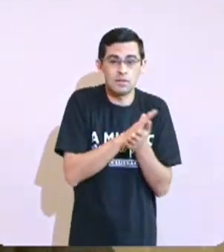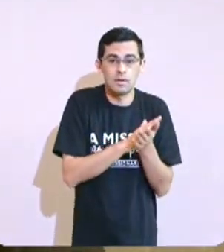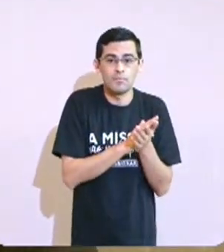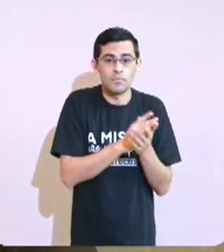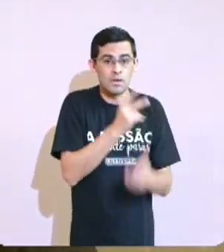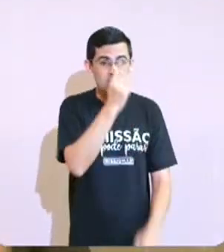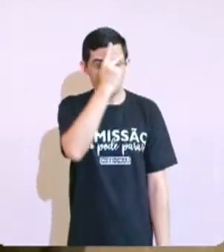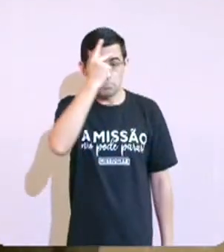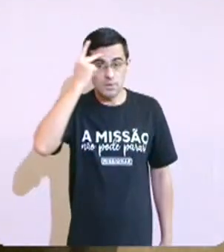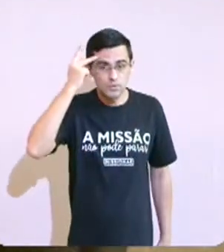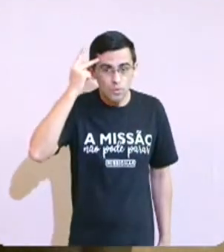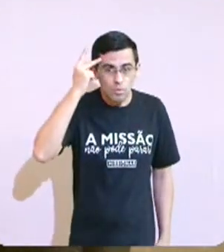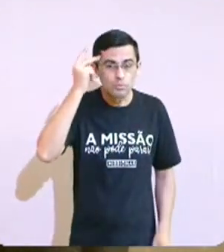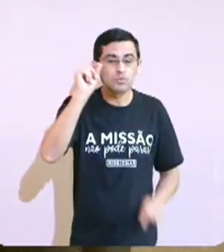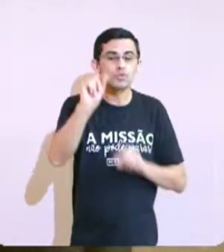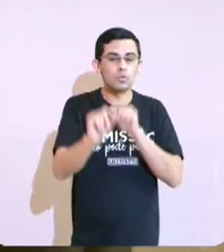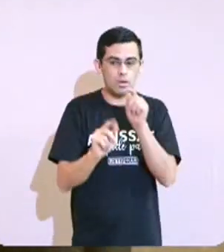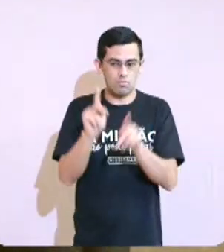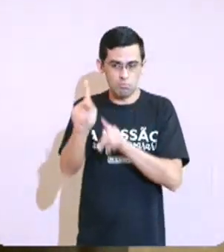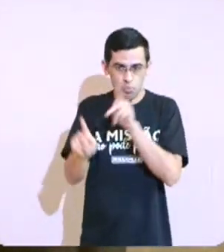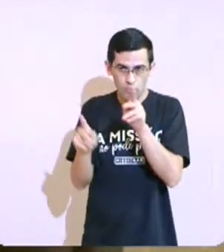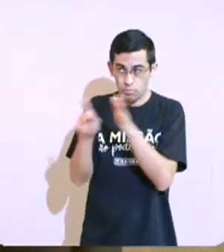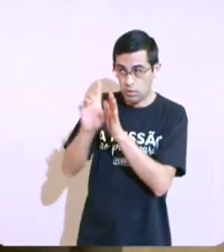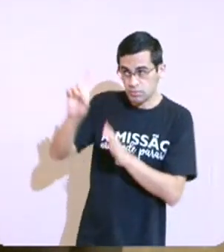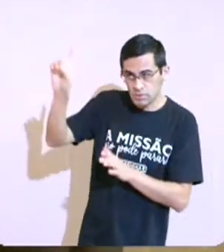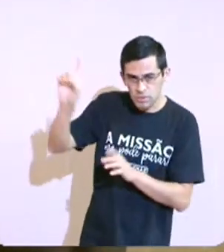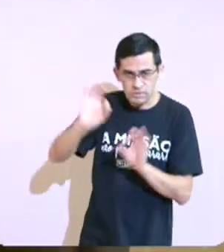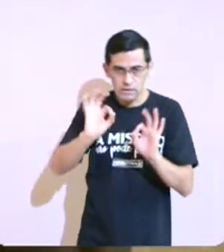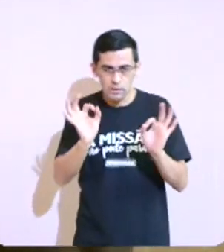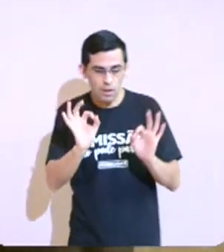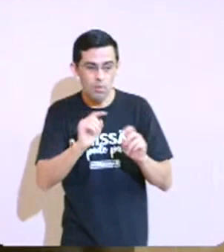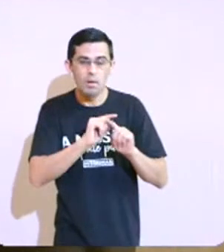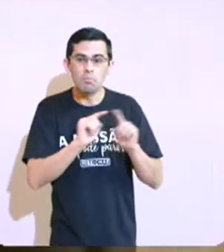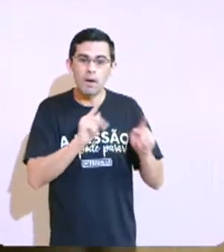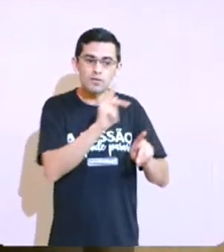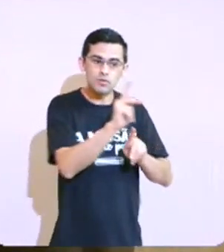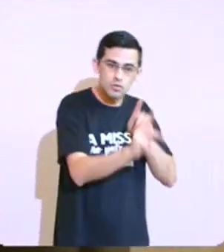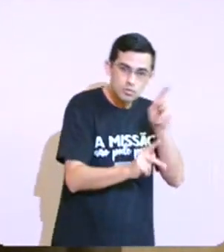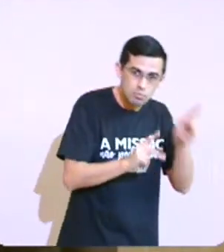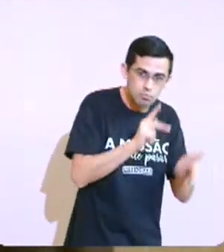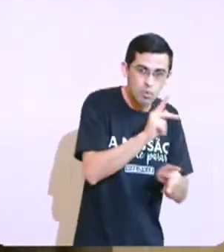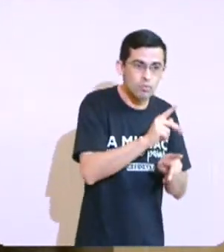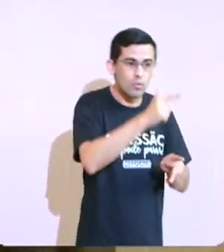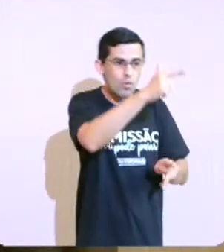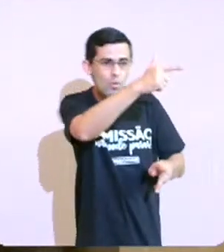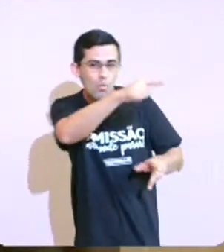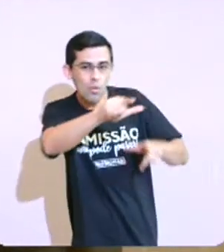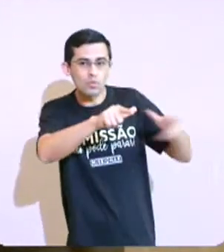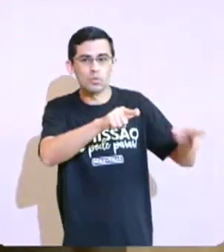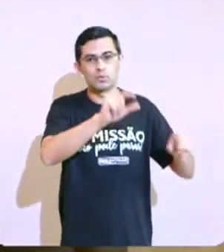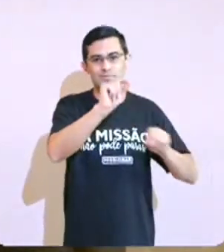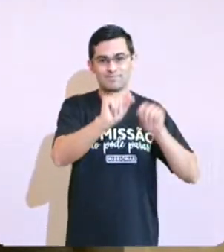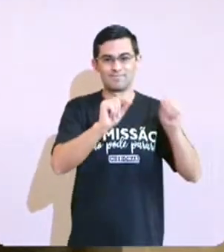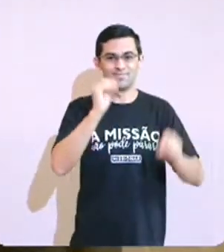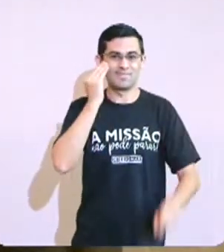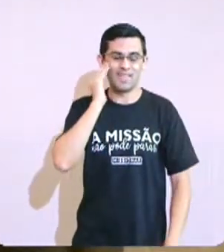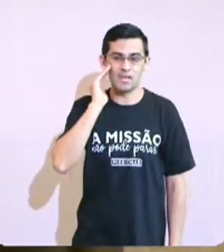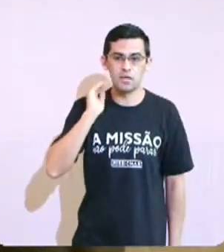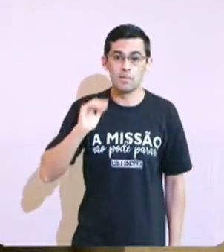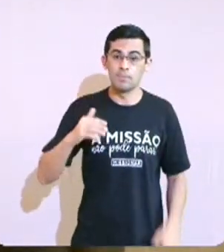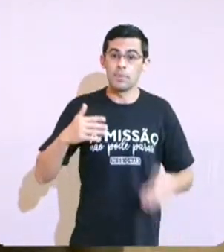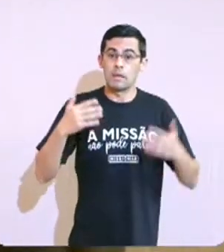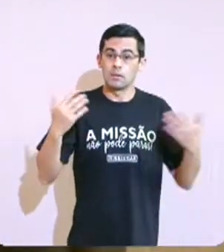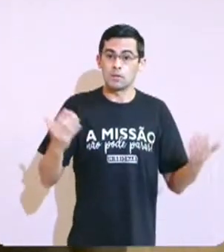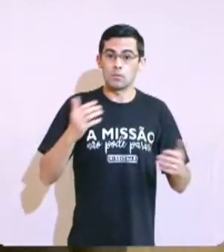pessoas não meu povo, que precisam ser trazidas para se tornarem meu povo. Então,